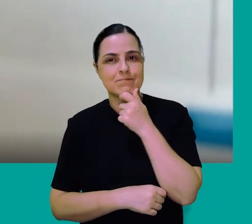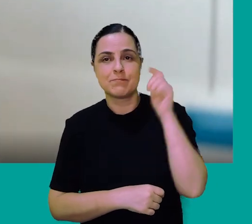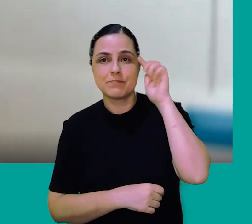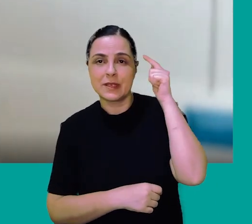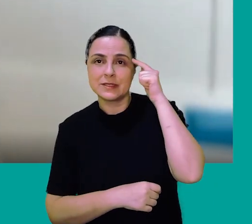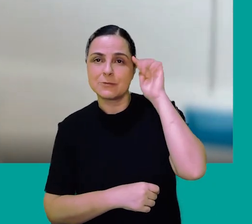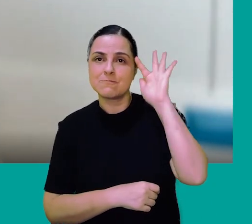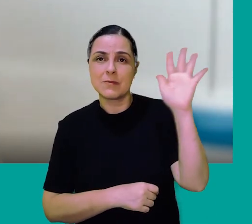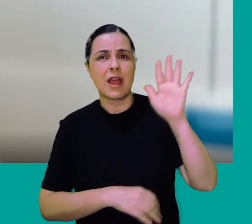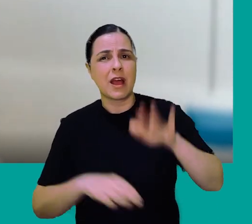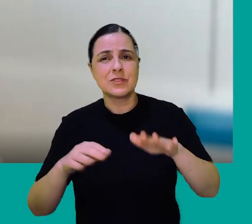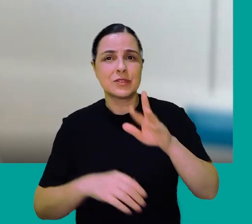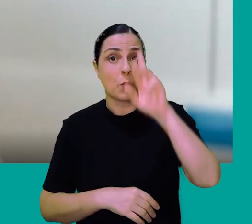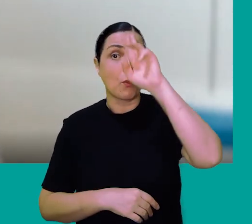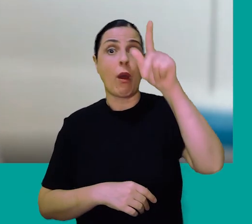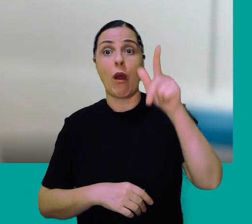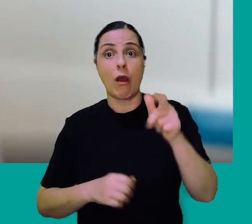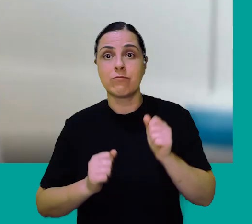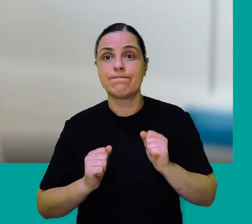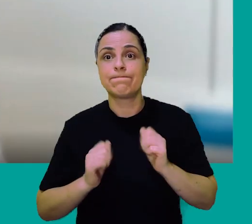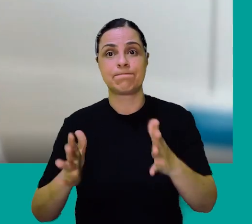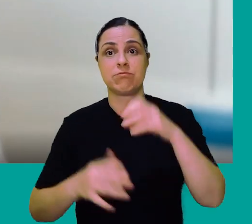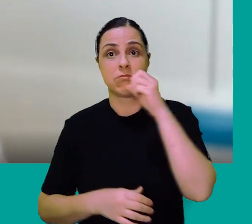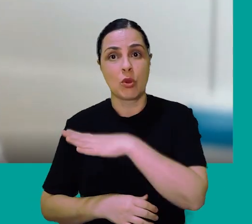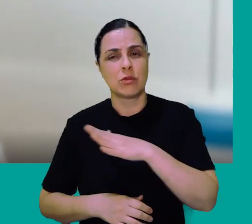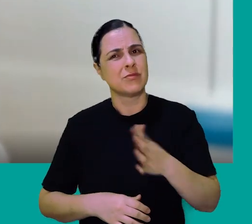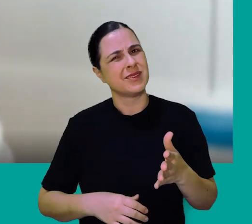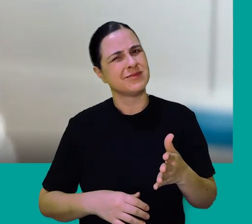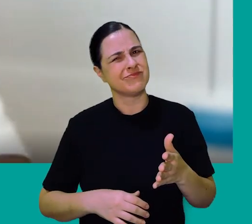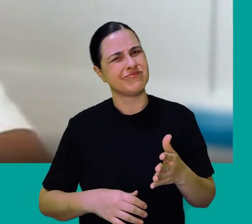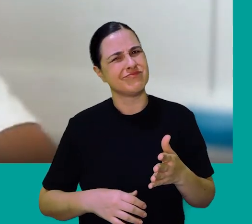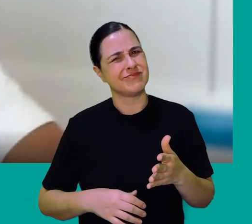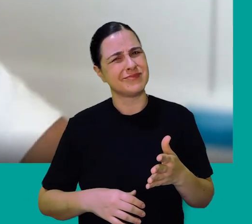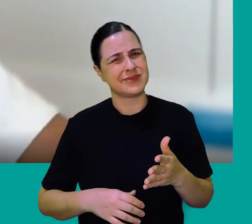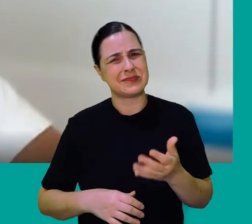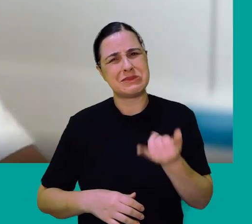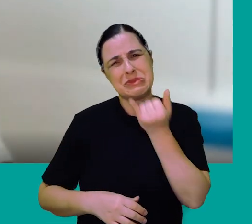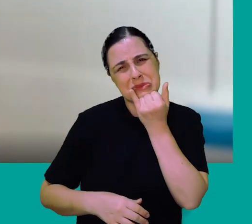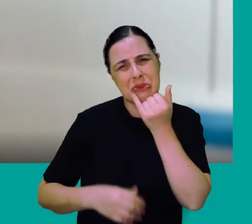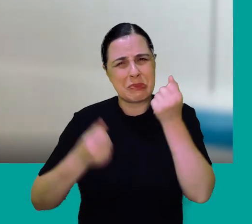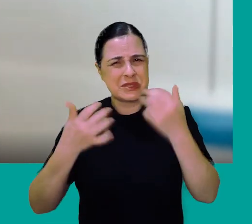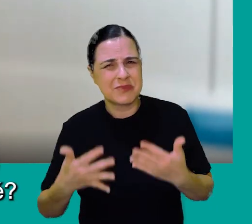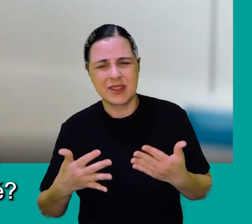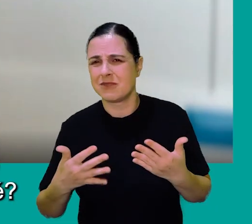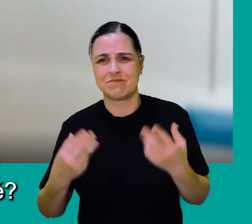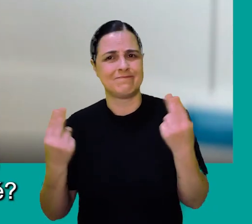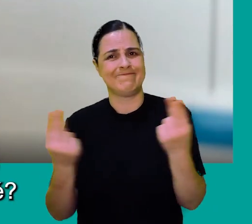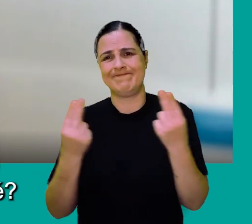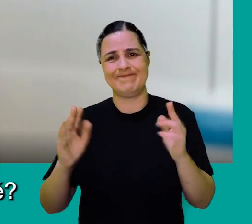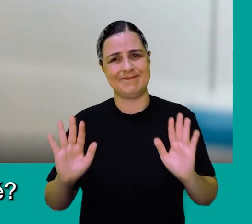mesmo se for sem querer, não justifica, né? Tipo, eu acho que não tem assim, não dá para justificar uma coisa se